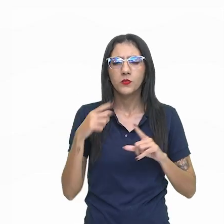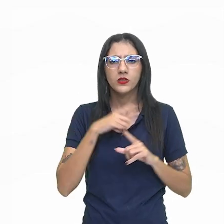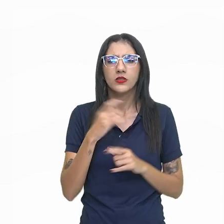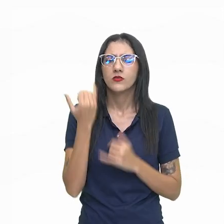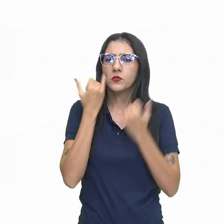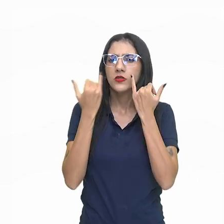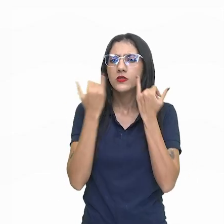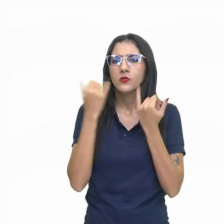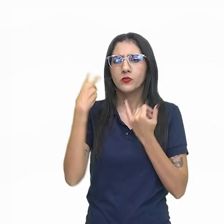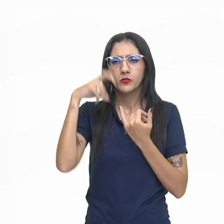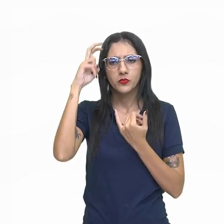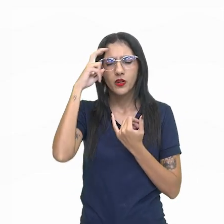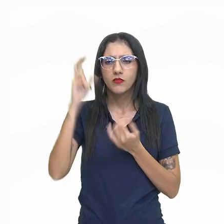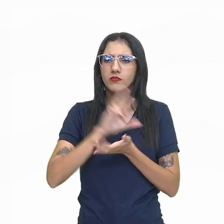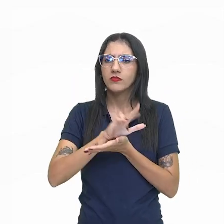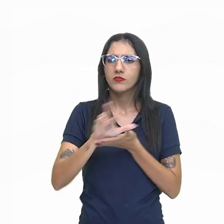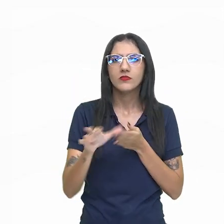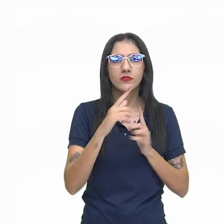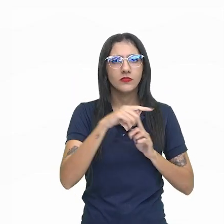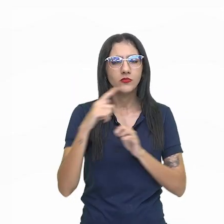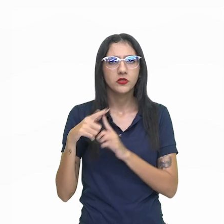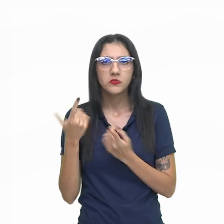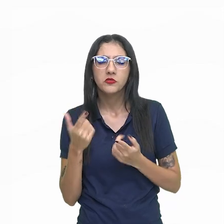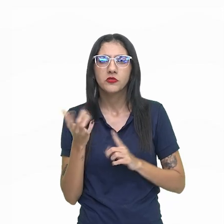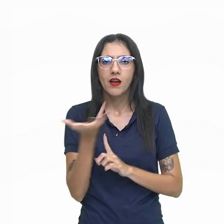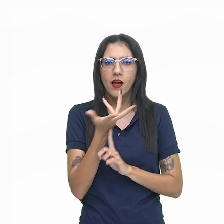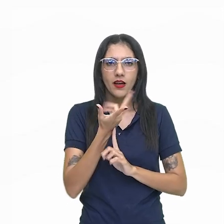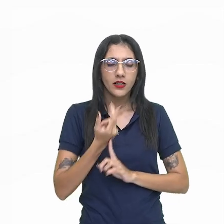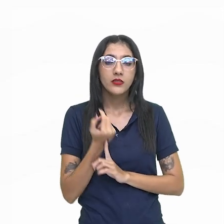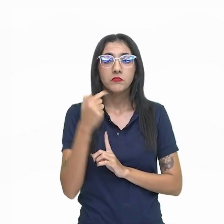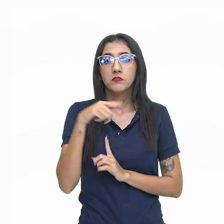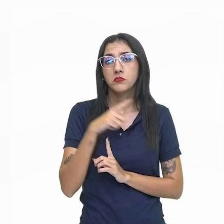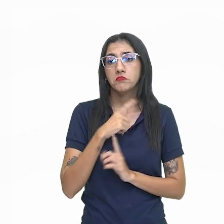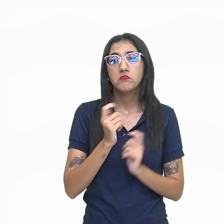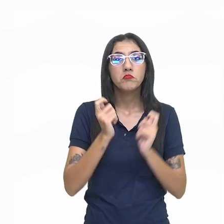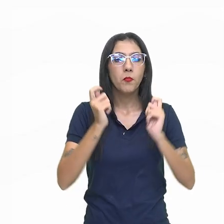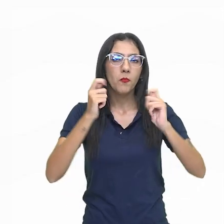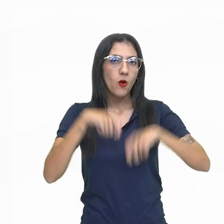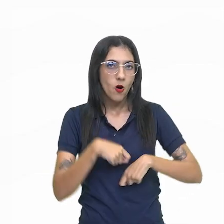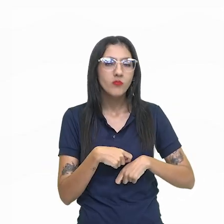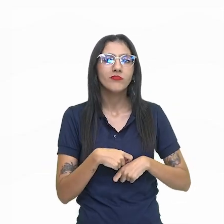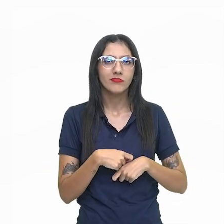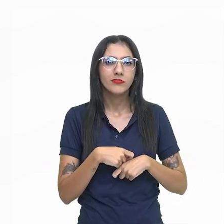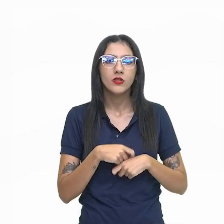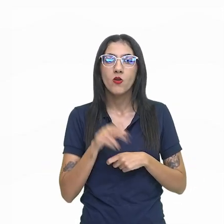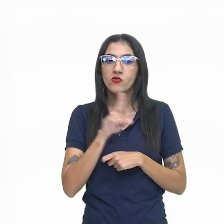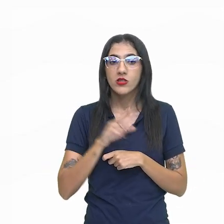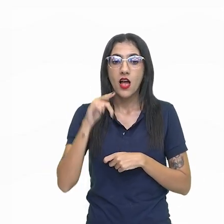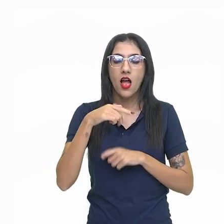fazem artesanatos, esculturas, essas pessoas elas têm essa possibilidade através dessas plataformas